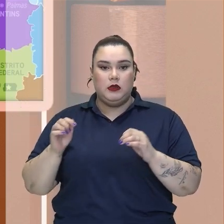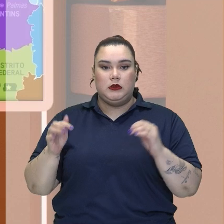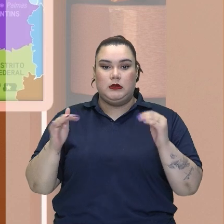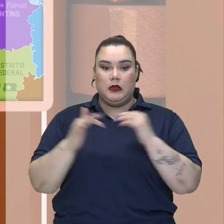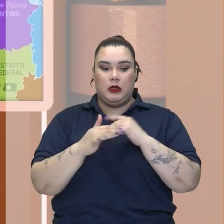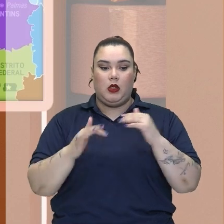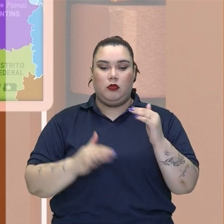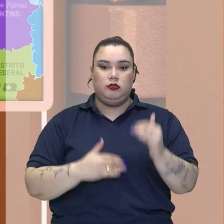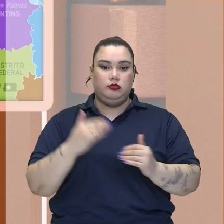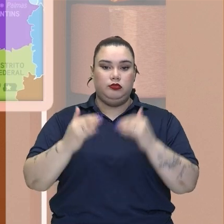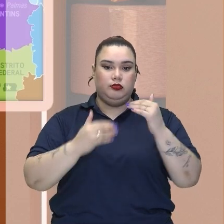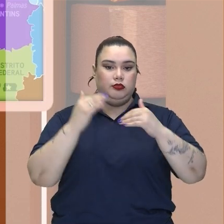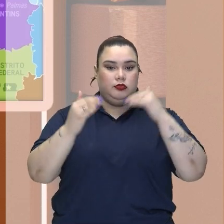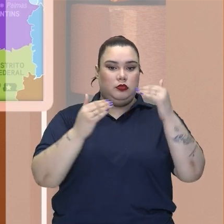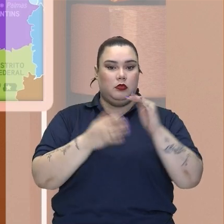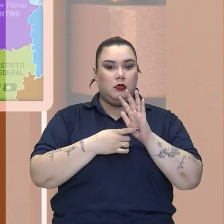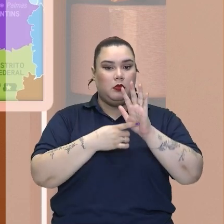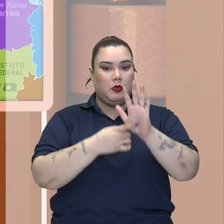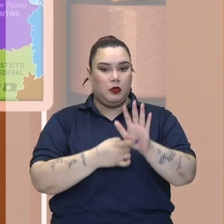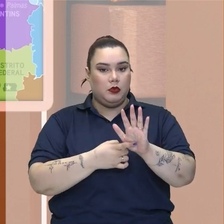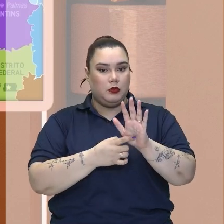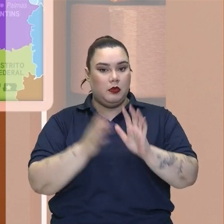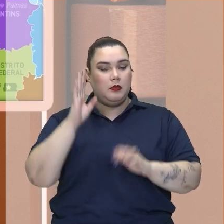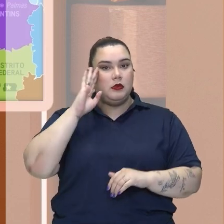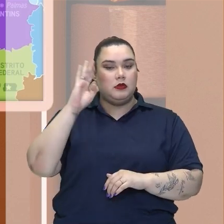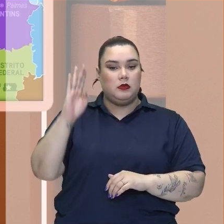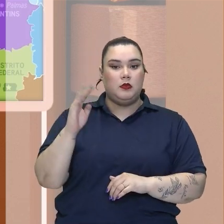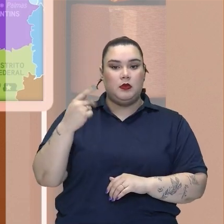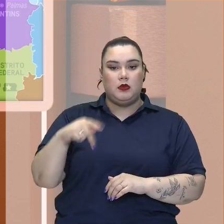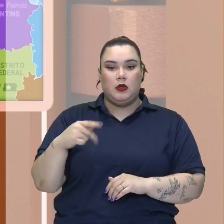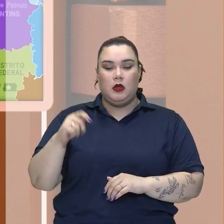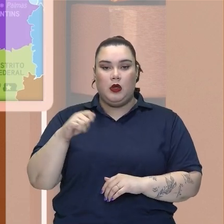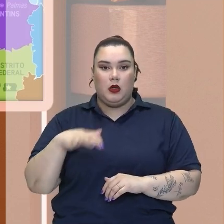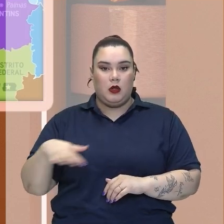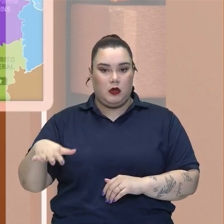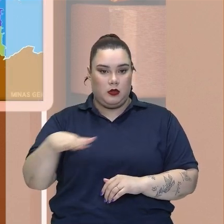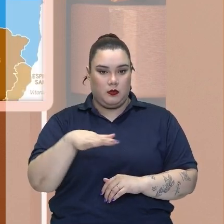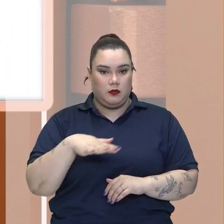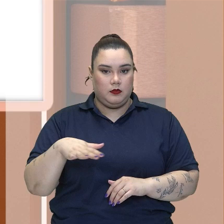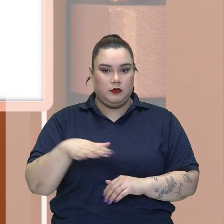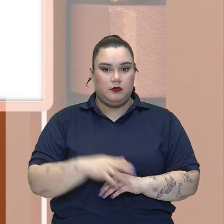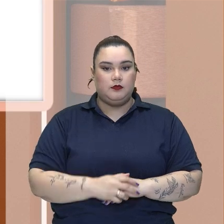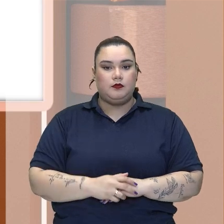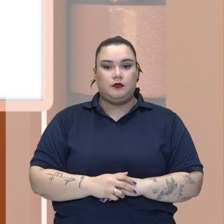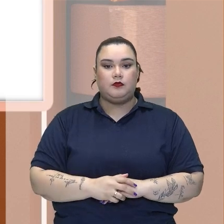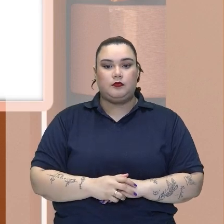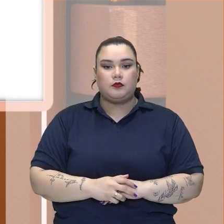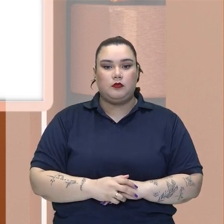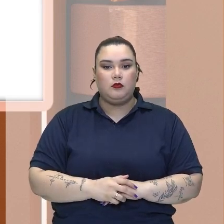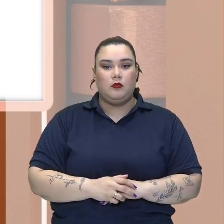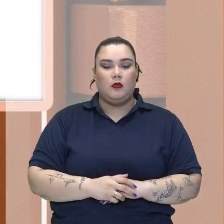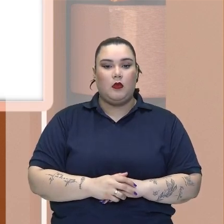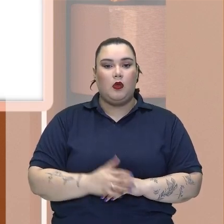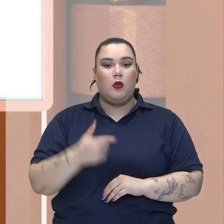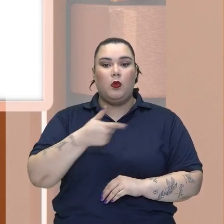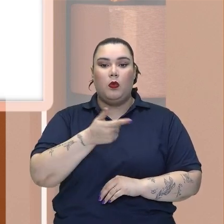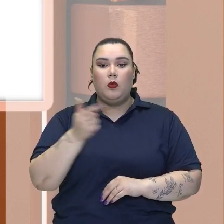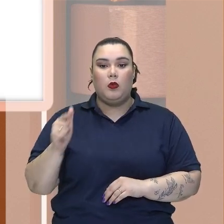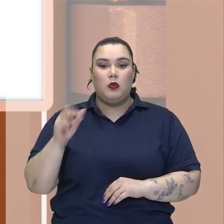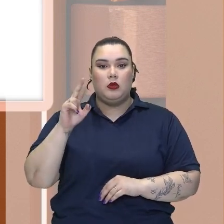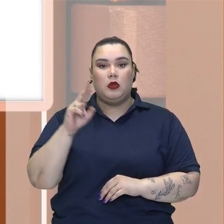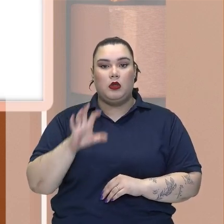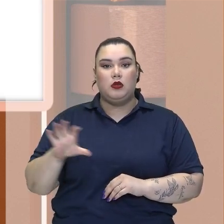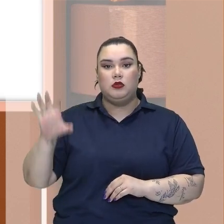dessas áreas se destacando na região. A gente continua aí verificando agora a nossa próxima região, que é